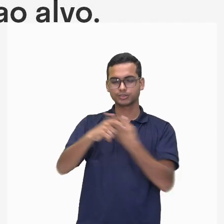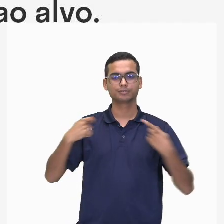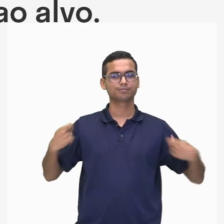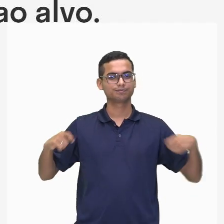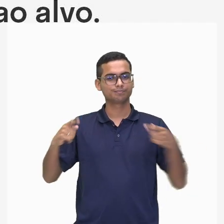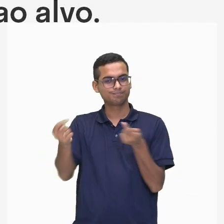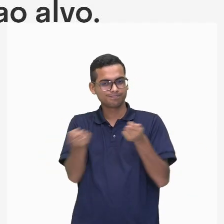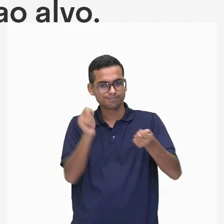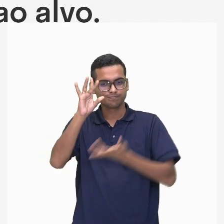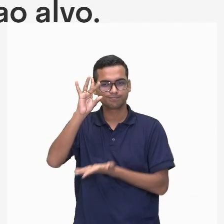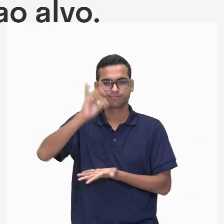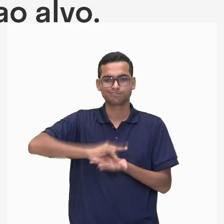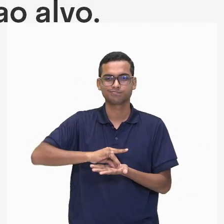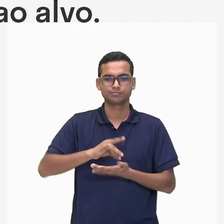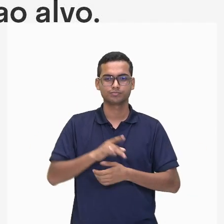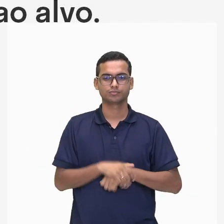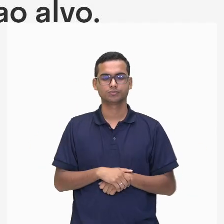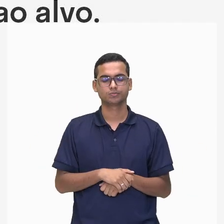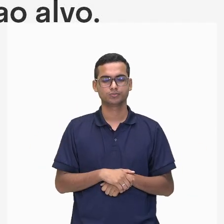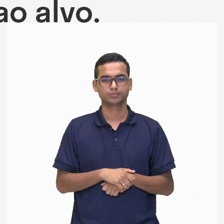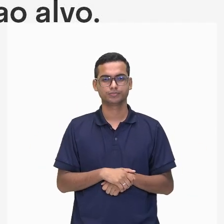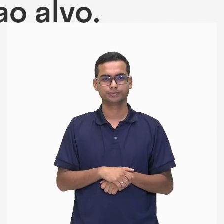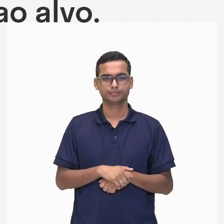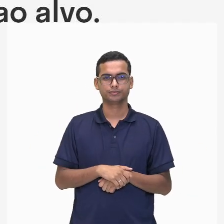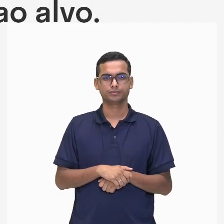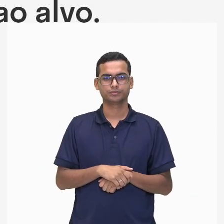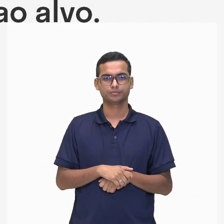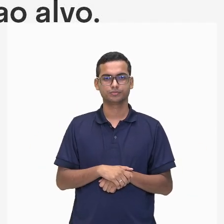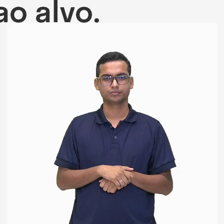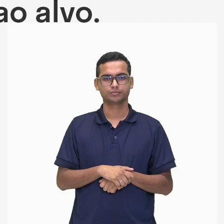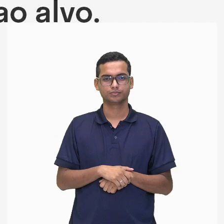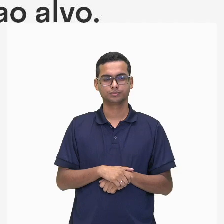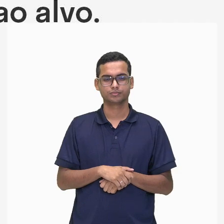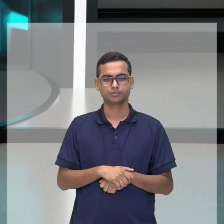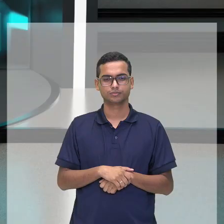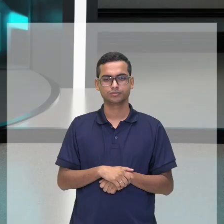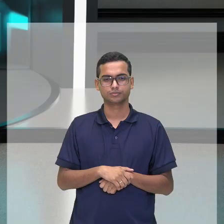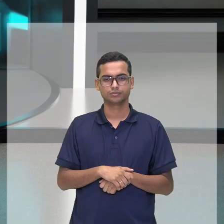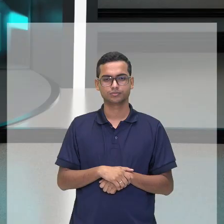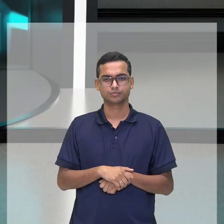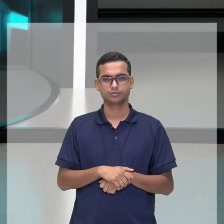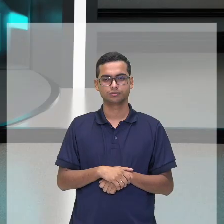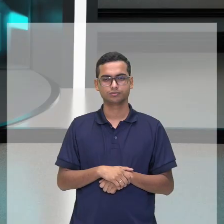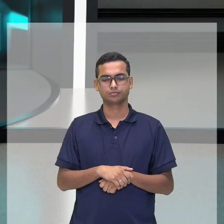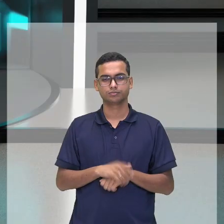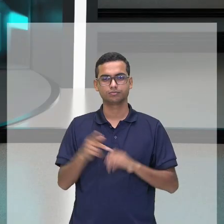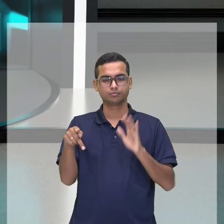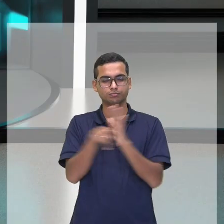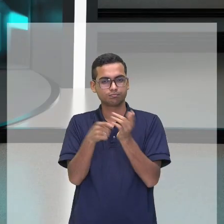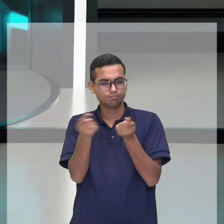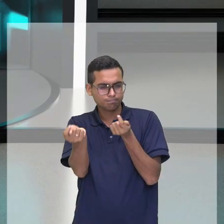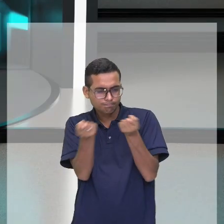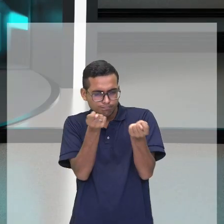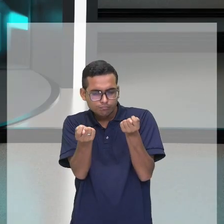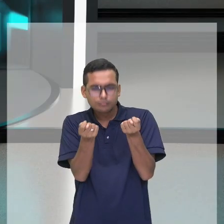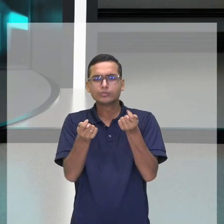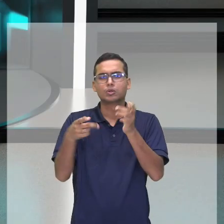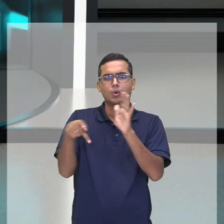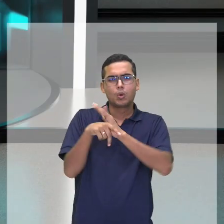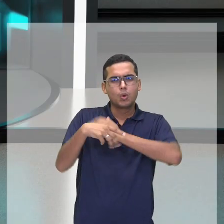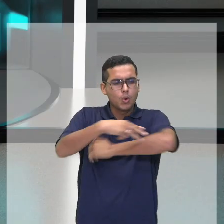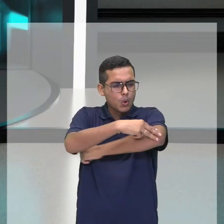para poder realizar algo com coordenação motora fina e com concentração, você tem que estar com a